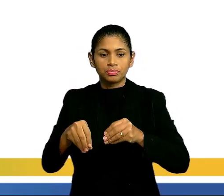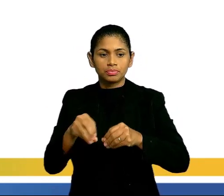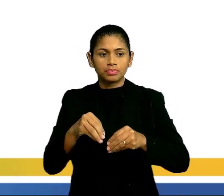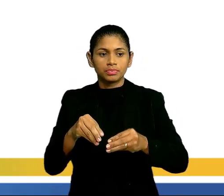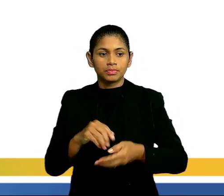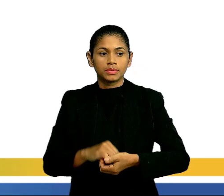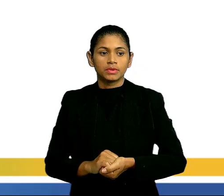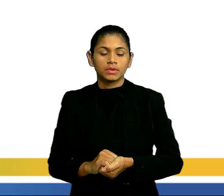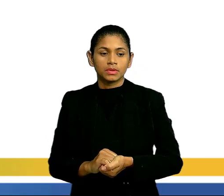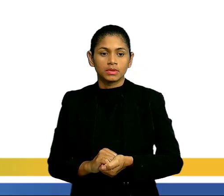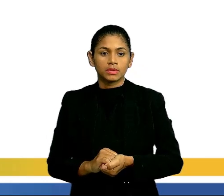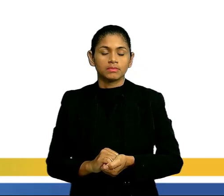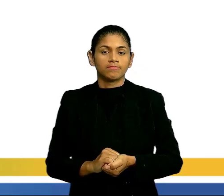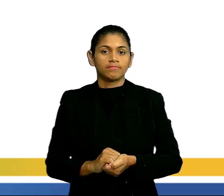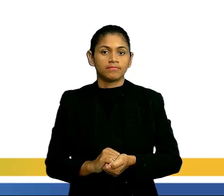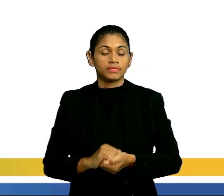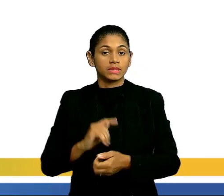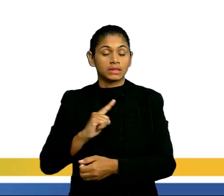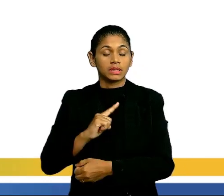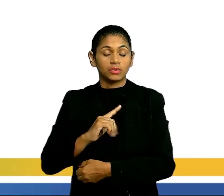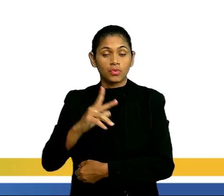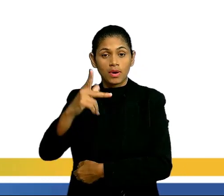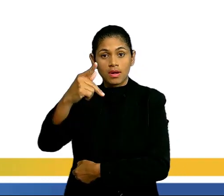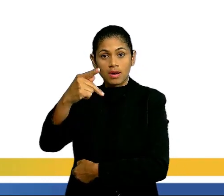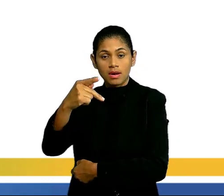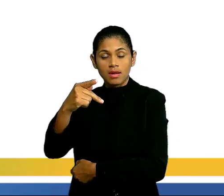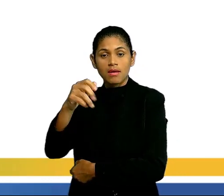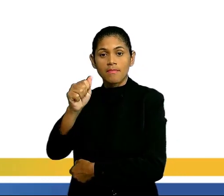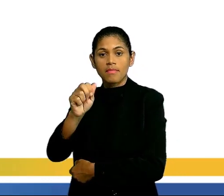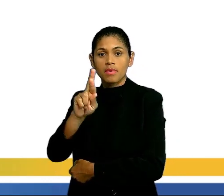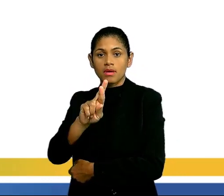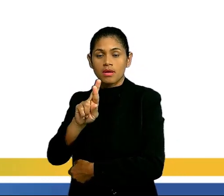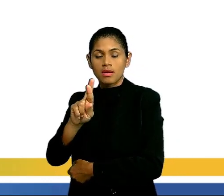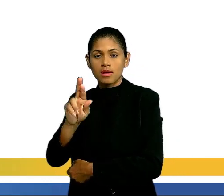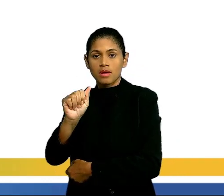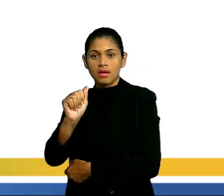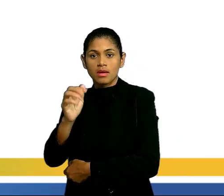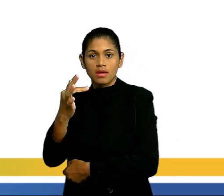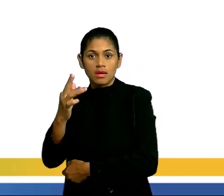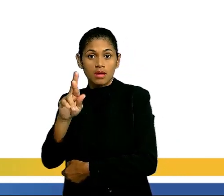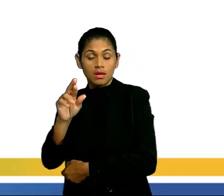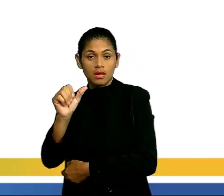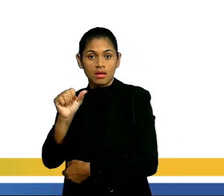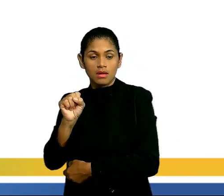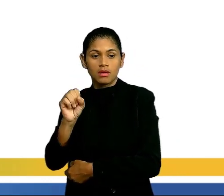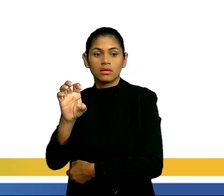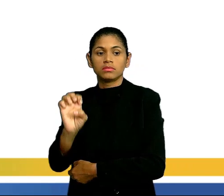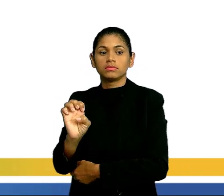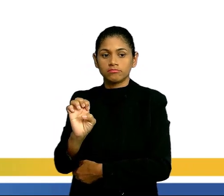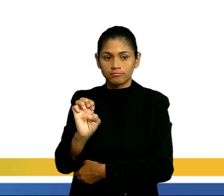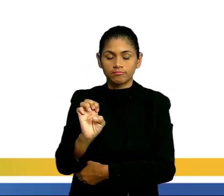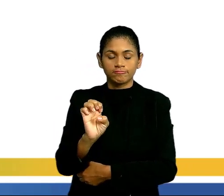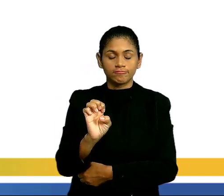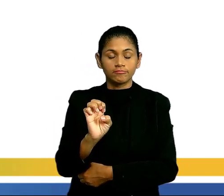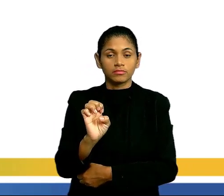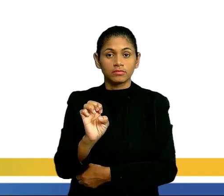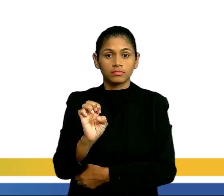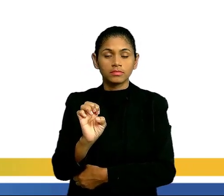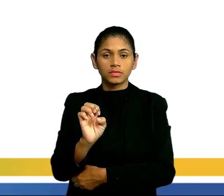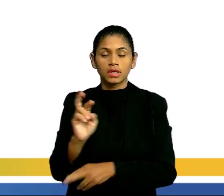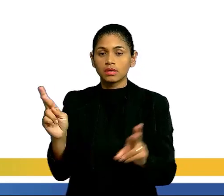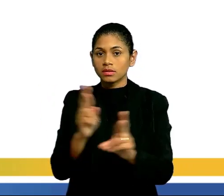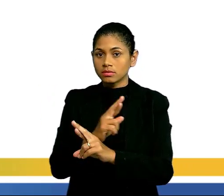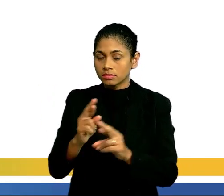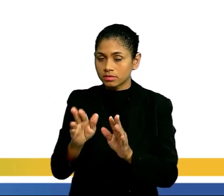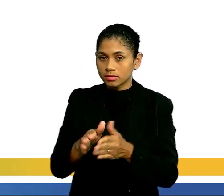Novamente, perdão, eu tenho uma paráfrase aqui, eu tenho uma relação com o versículo bíblico, que viemos do pó e ao pó